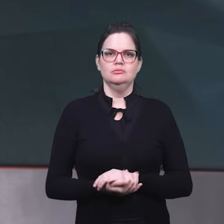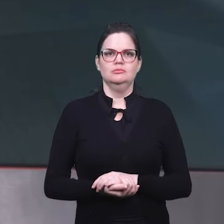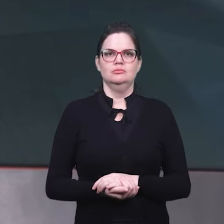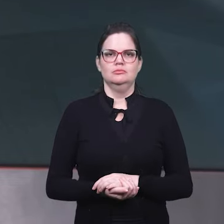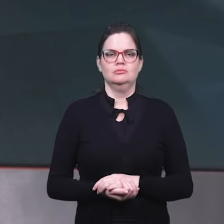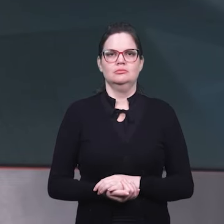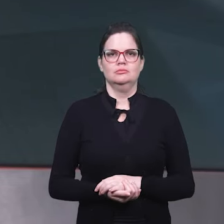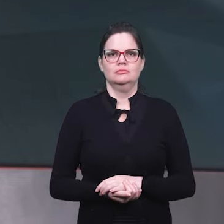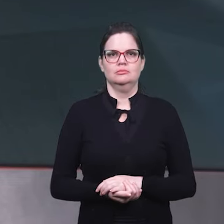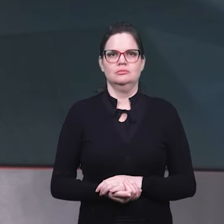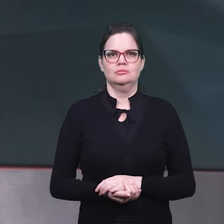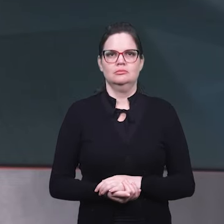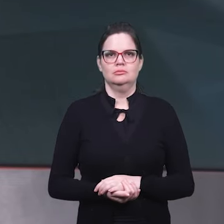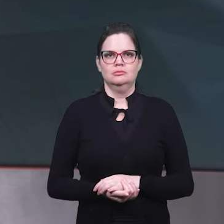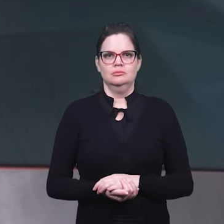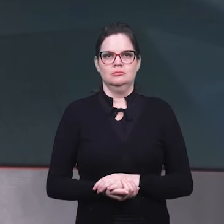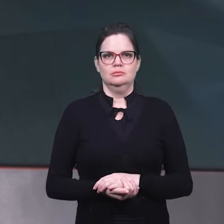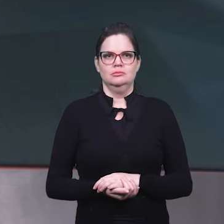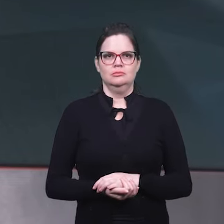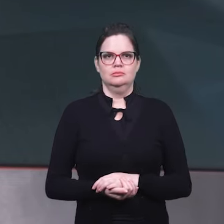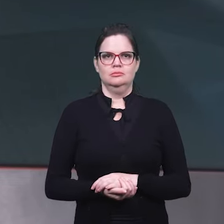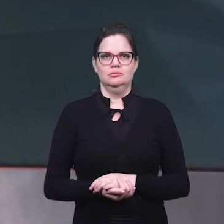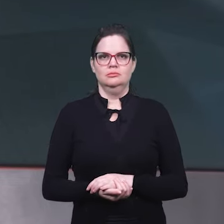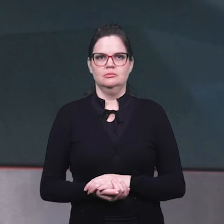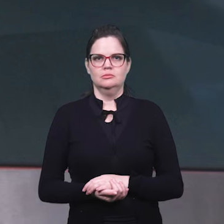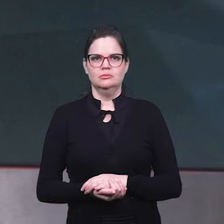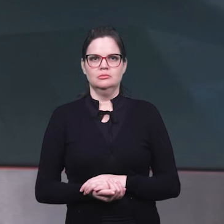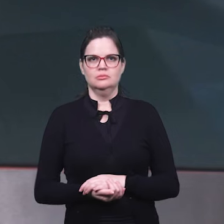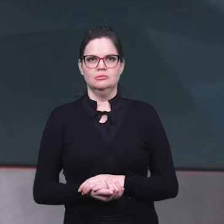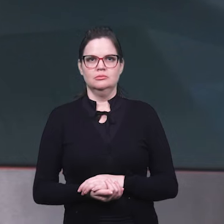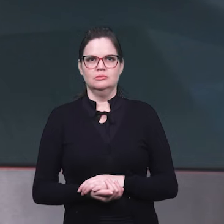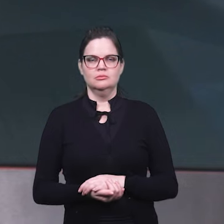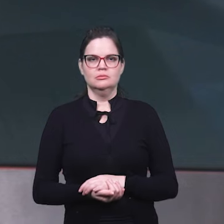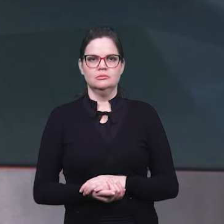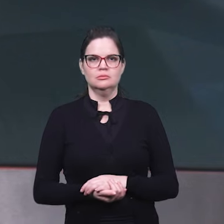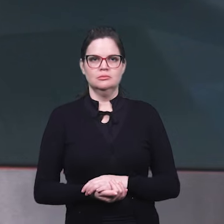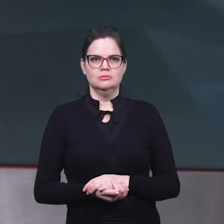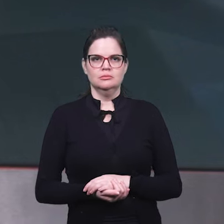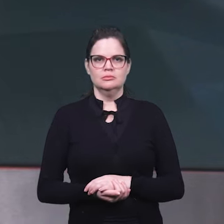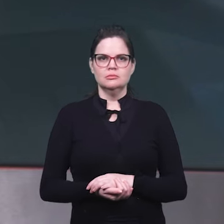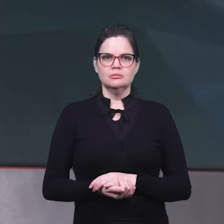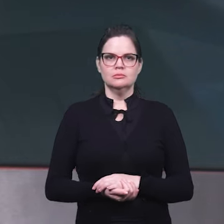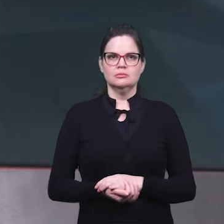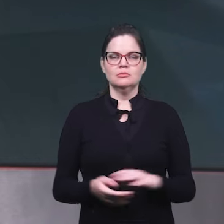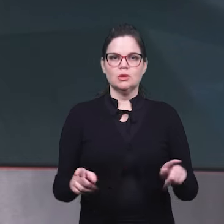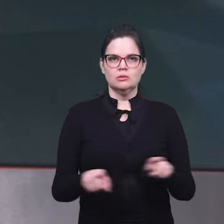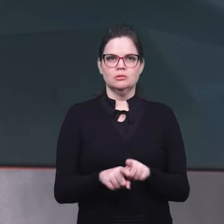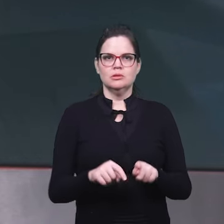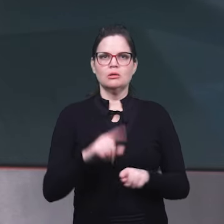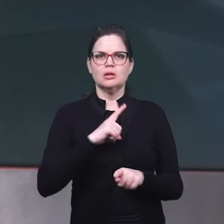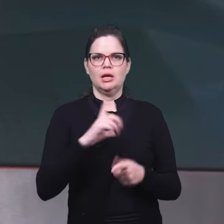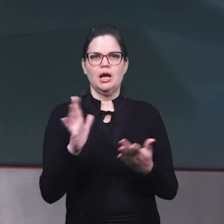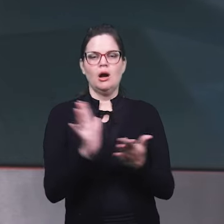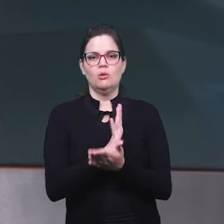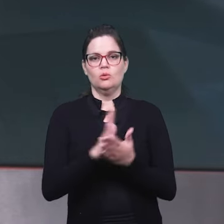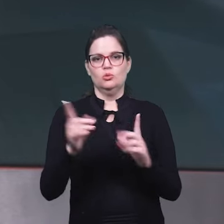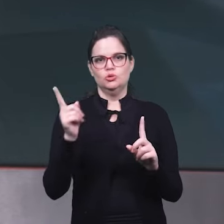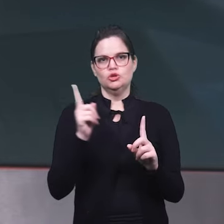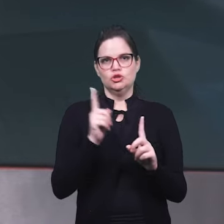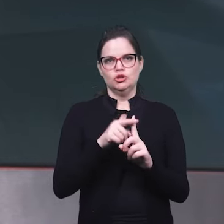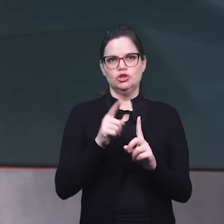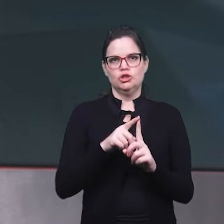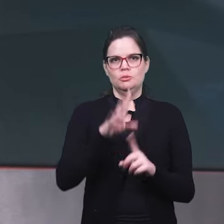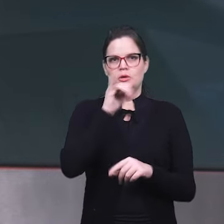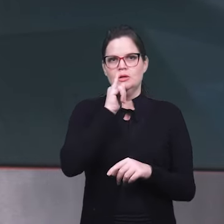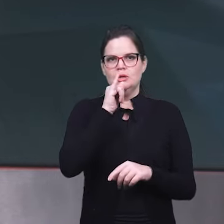vezes a descumprir uma obrigação financeira. Então os recursos que são usados, busca